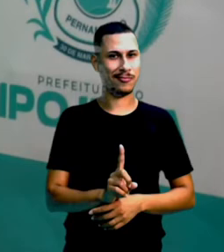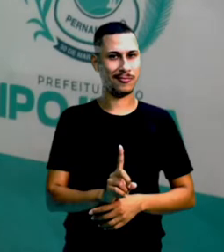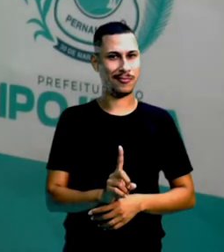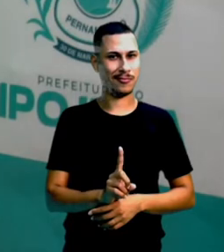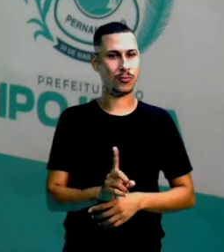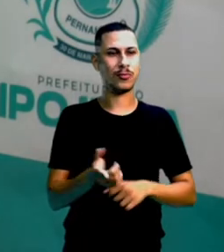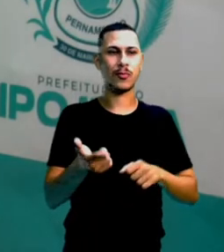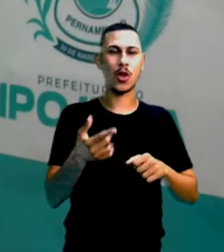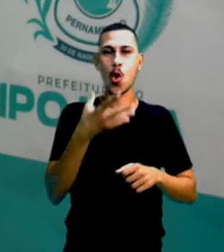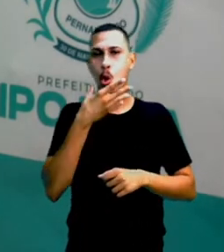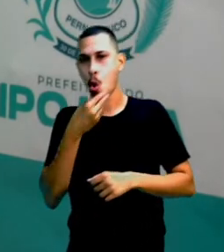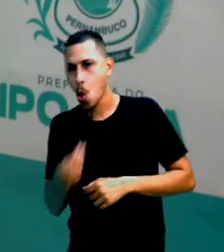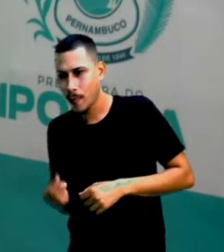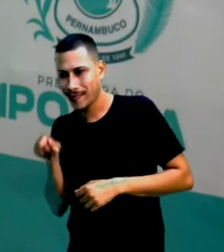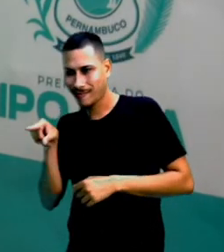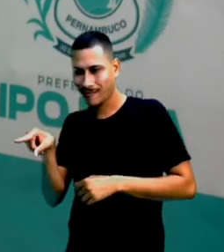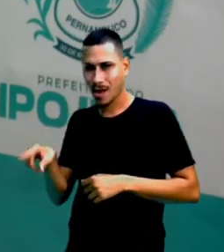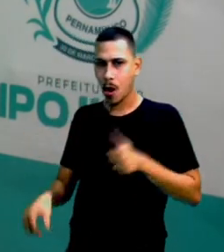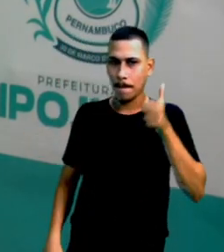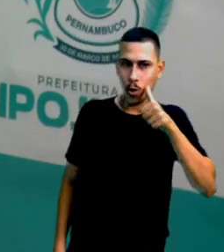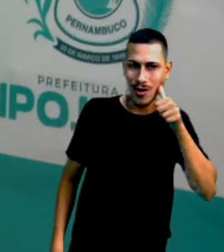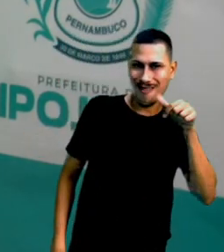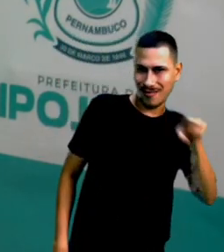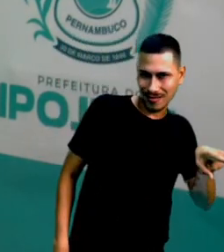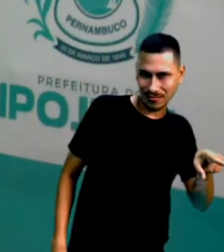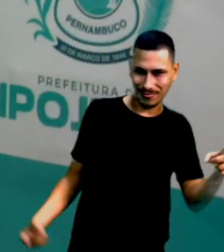E aí o